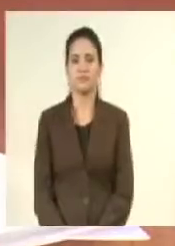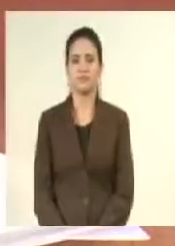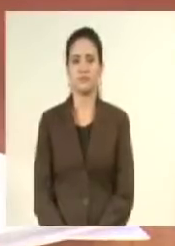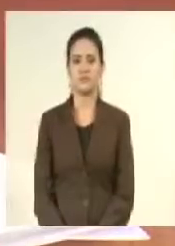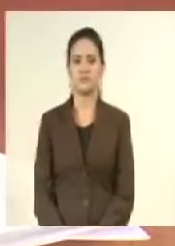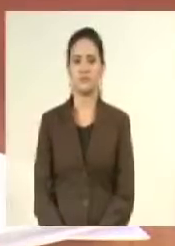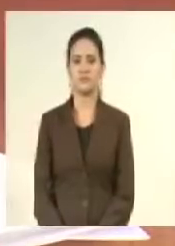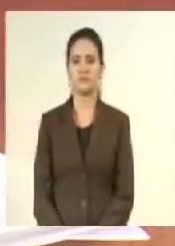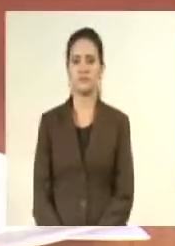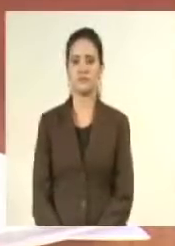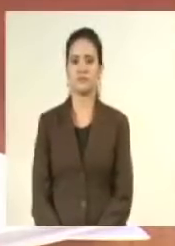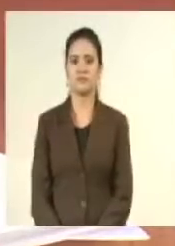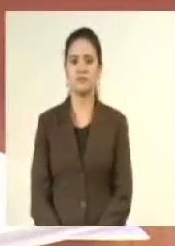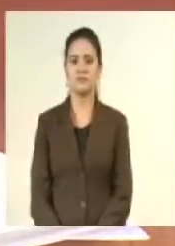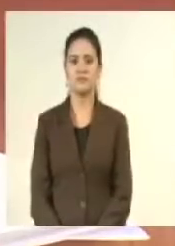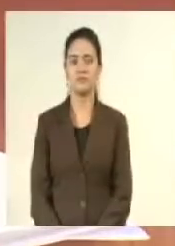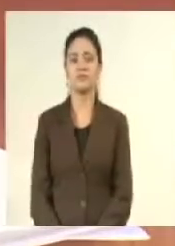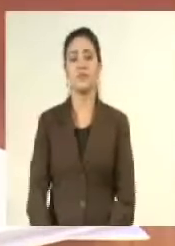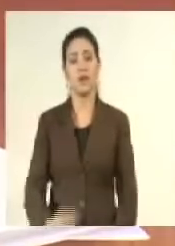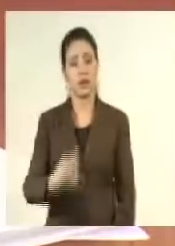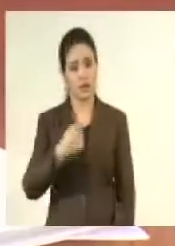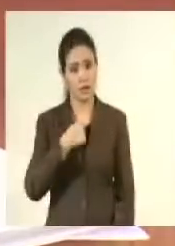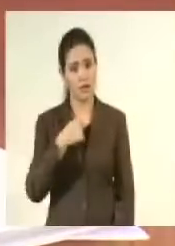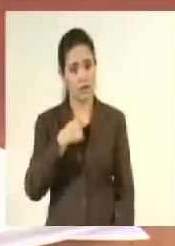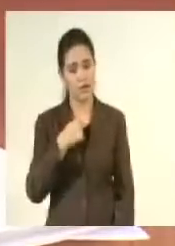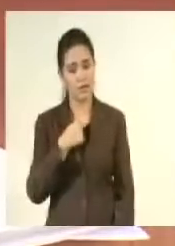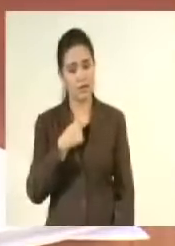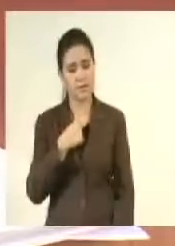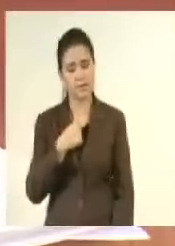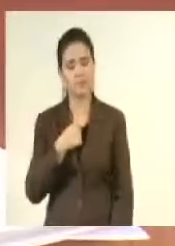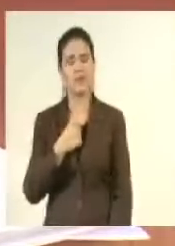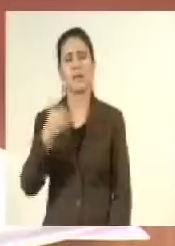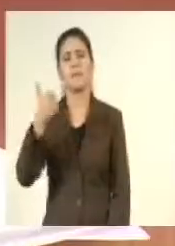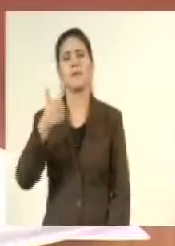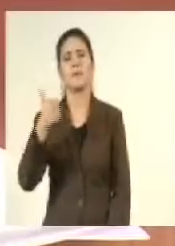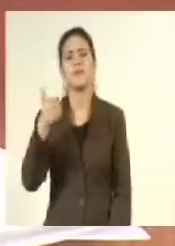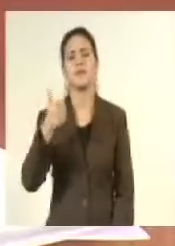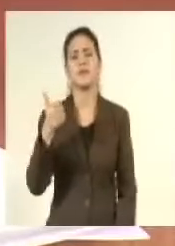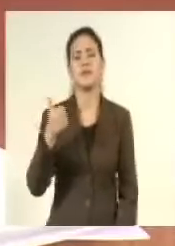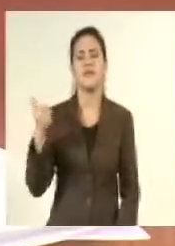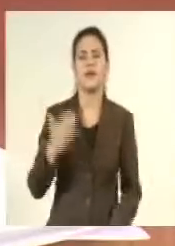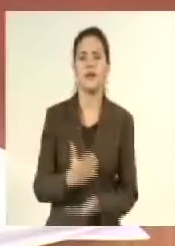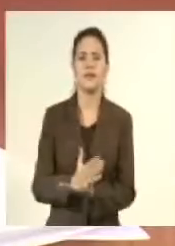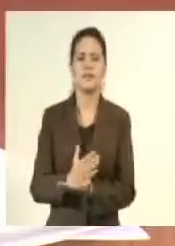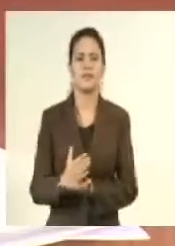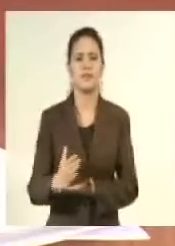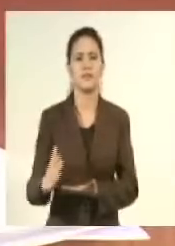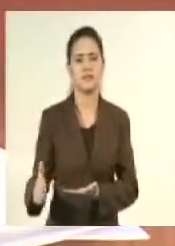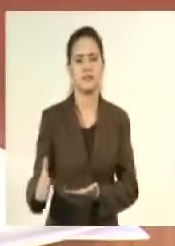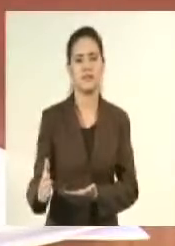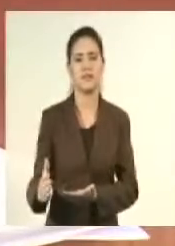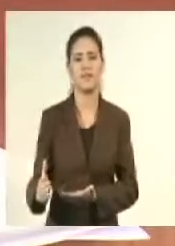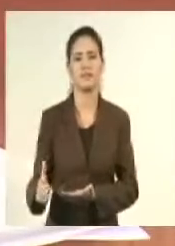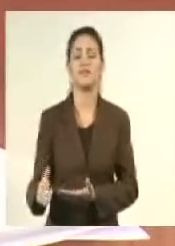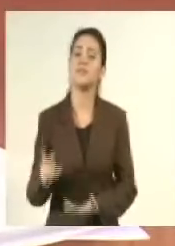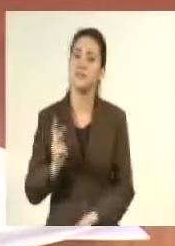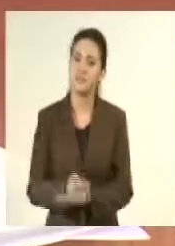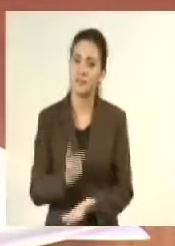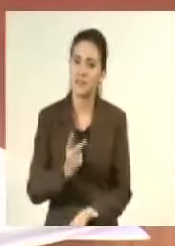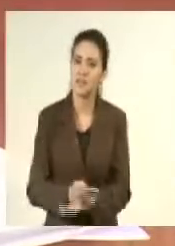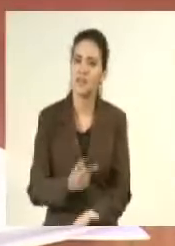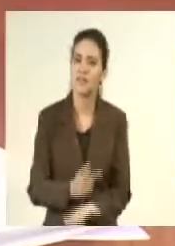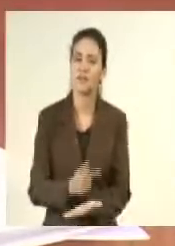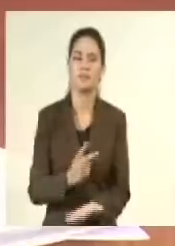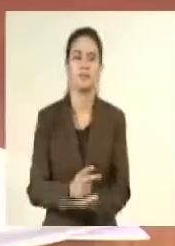Eu queria primeiro começar, sempre falam em provas. Às vezes